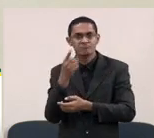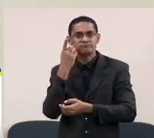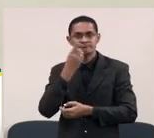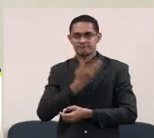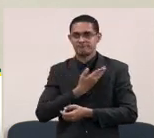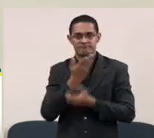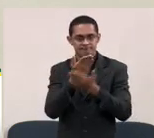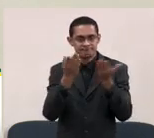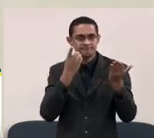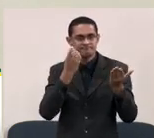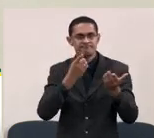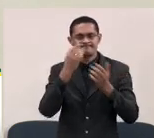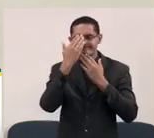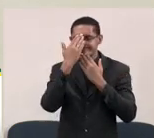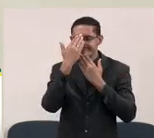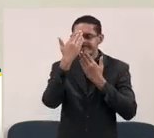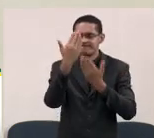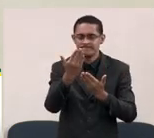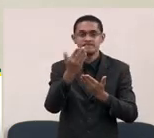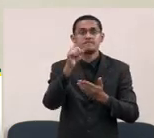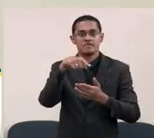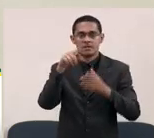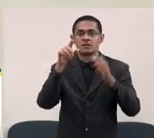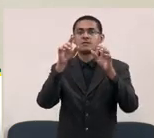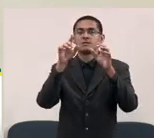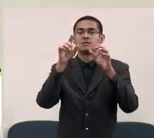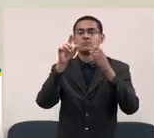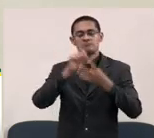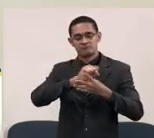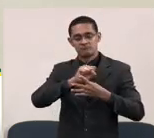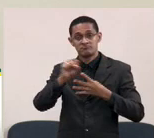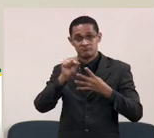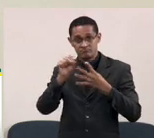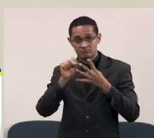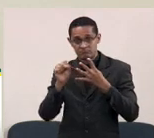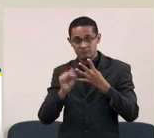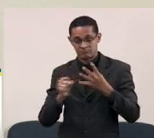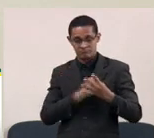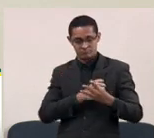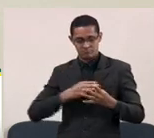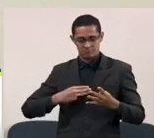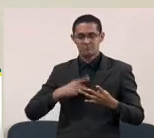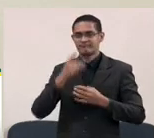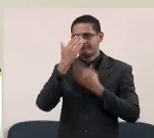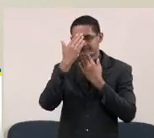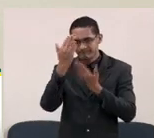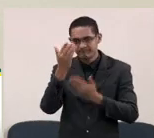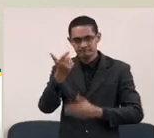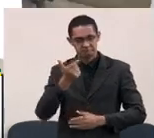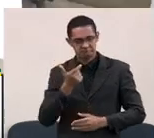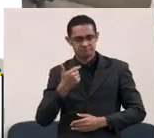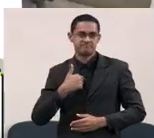e agradecer de público o sistema SESI SENAI pelo convite. Muito obrigado.